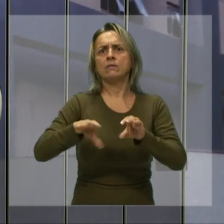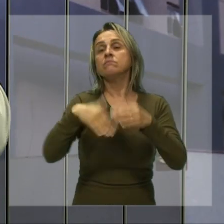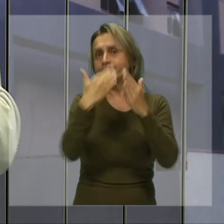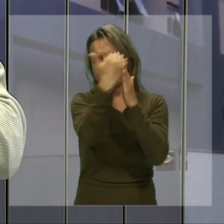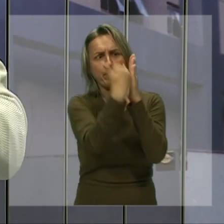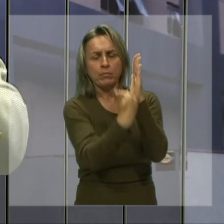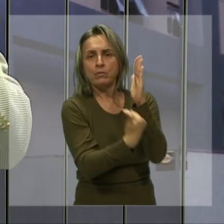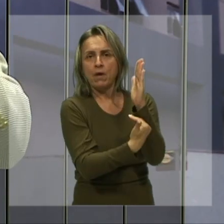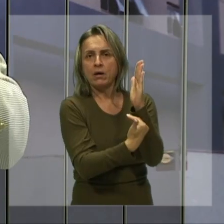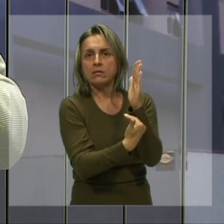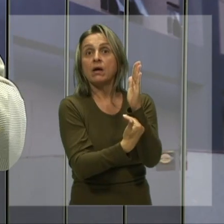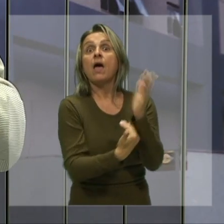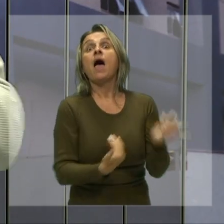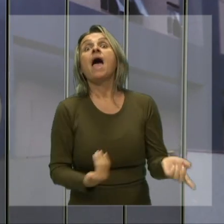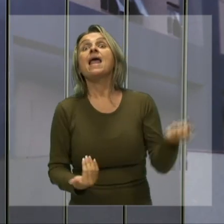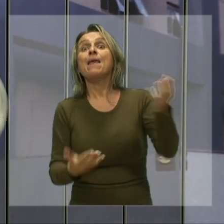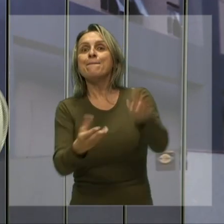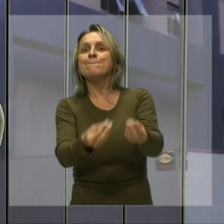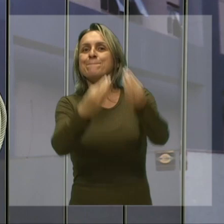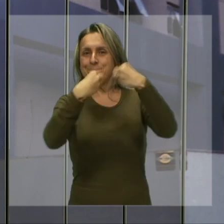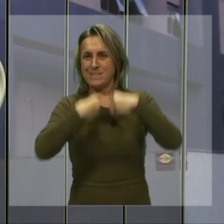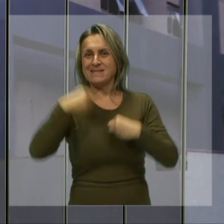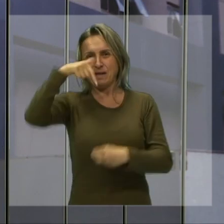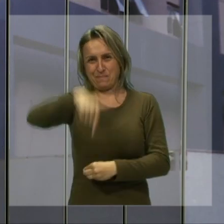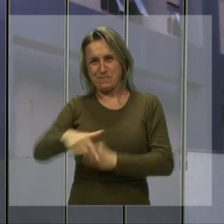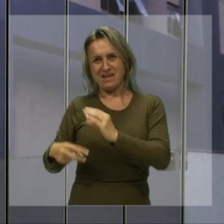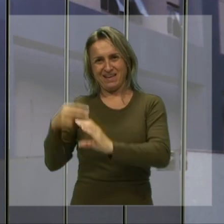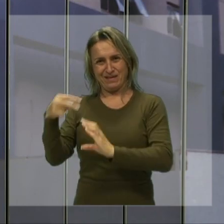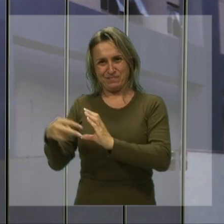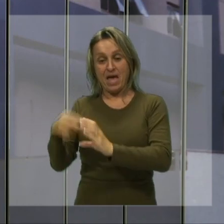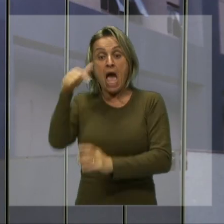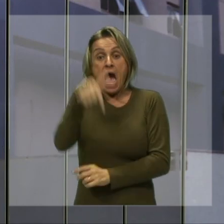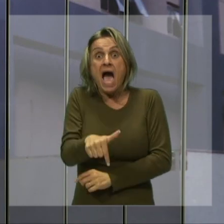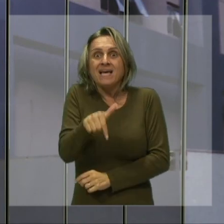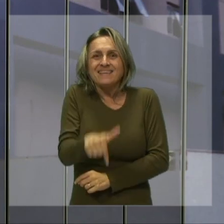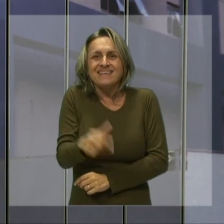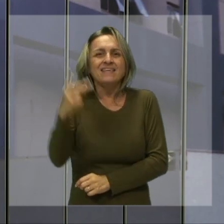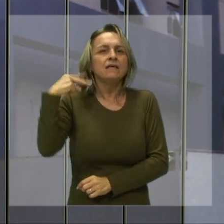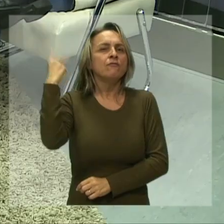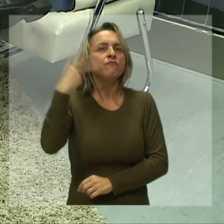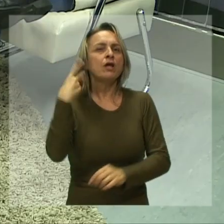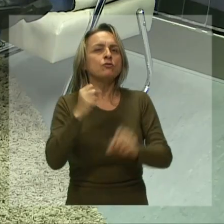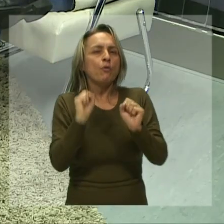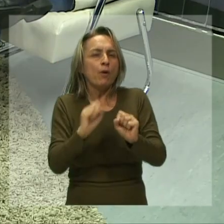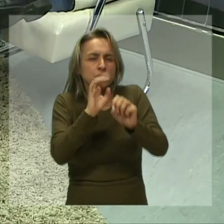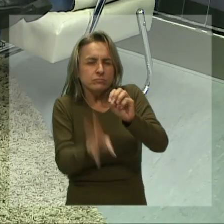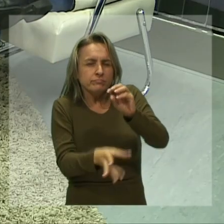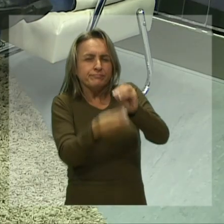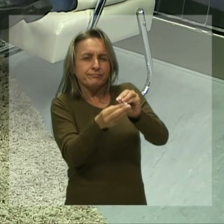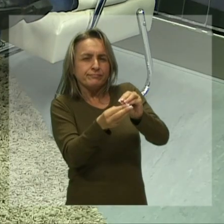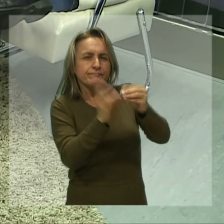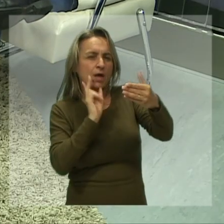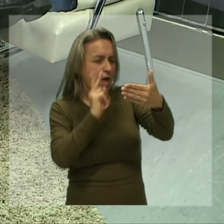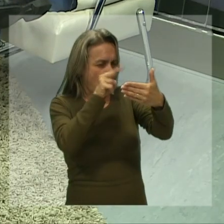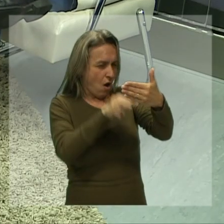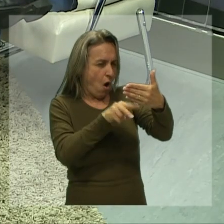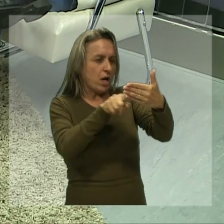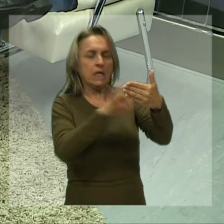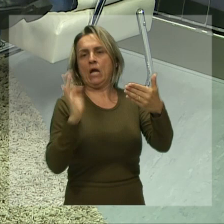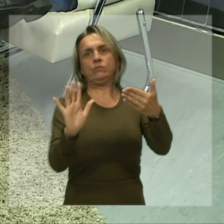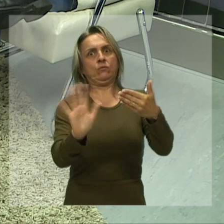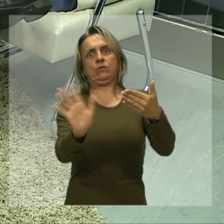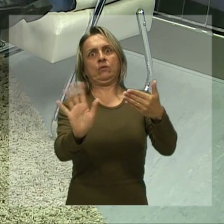vereadores podem fazer emendas, ou seja, não, 10 milhões na comunicação é muito. Vamos botar um pouco menos